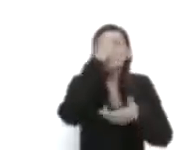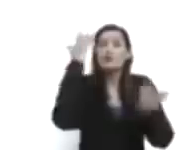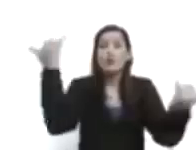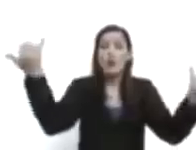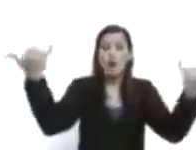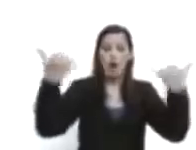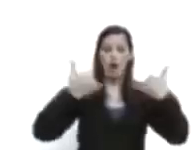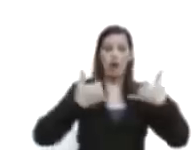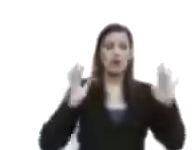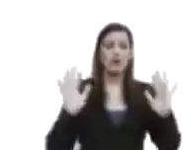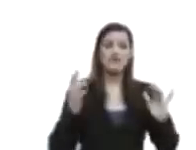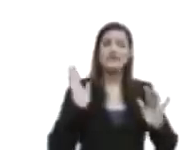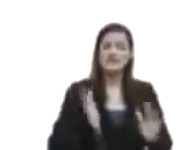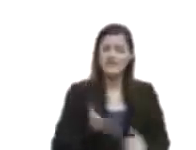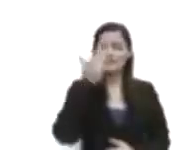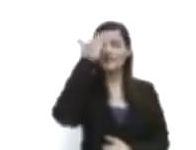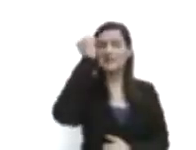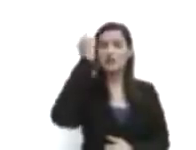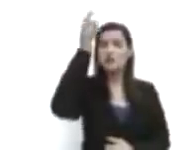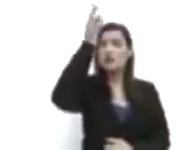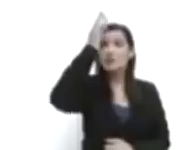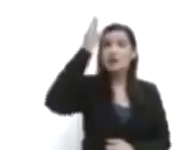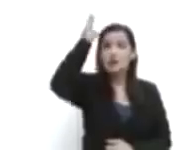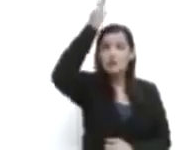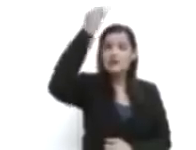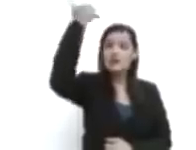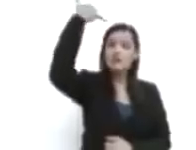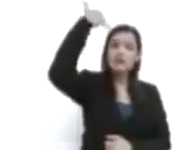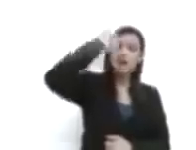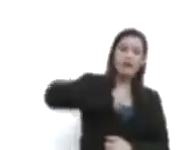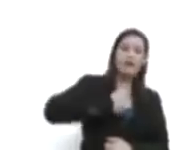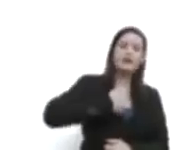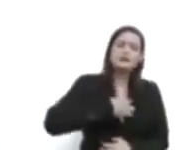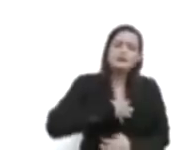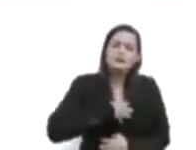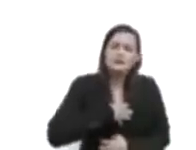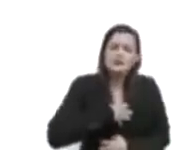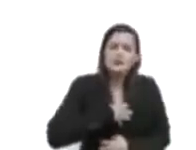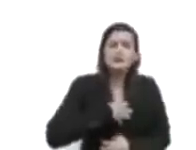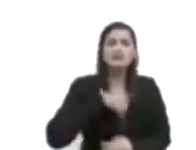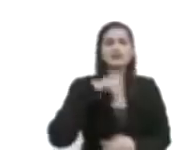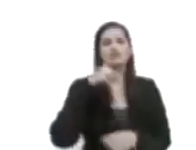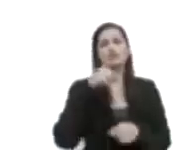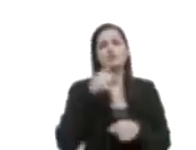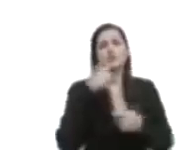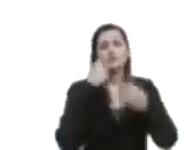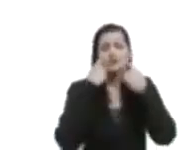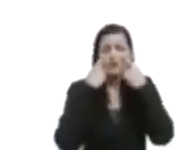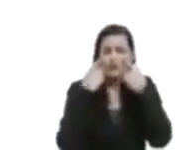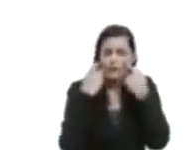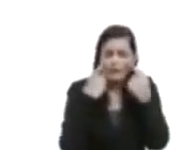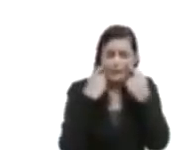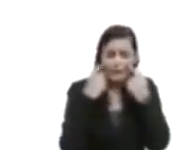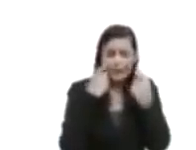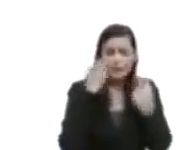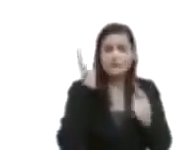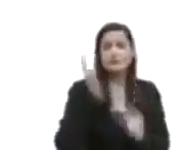o Espírito de Deus te sensibilizou de tal modo que você foi às lágrimas.